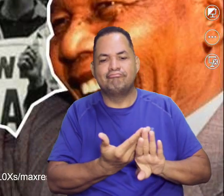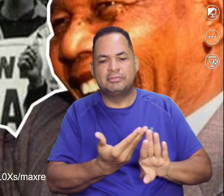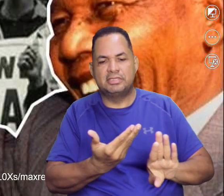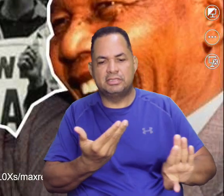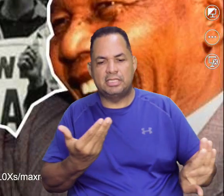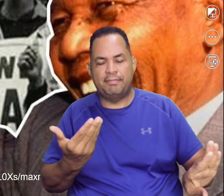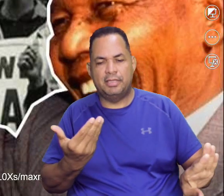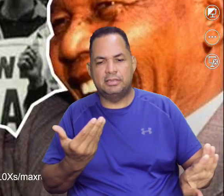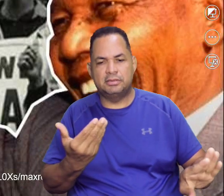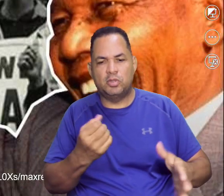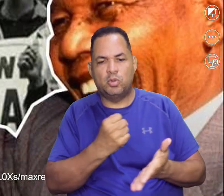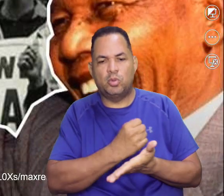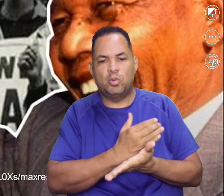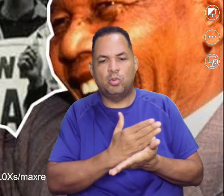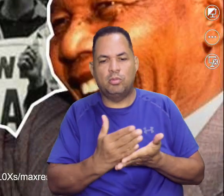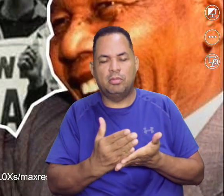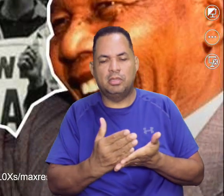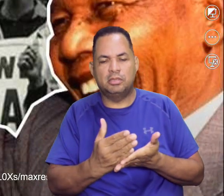em